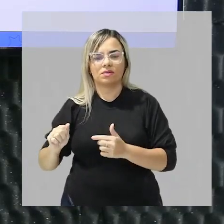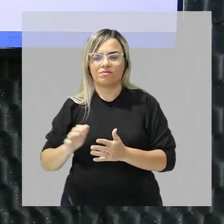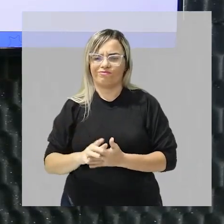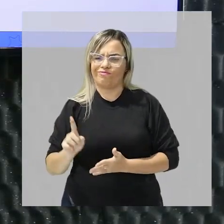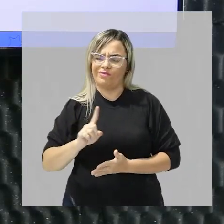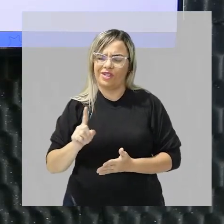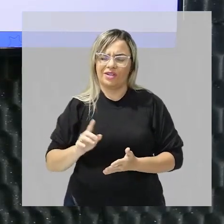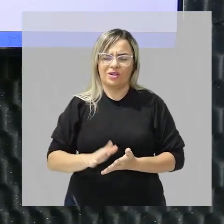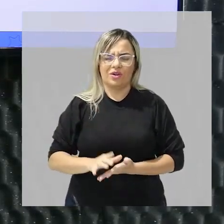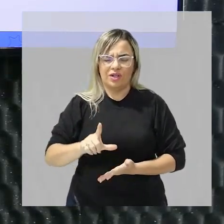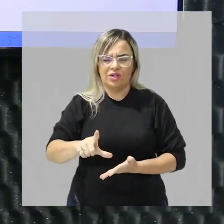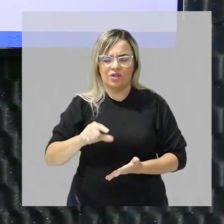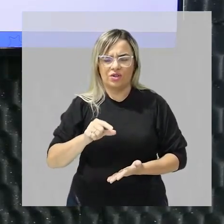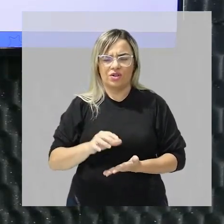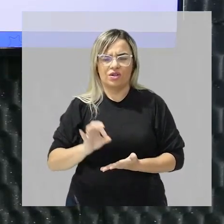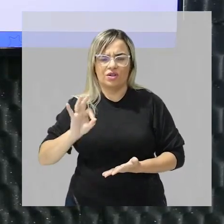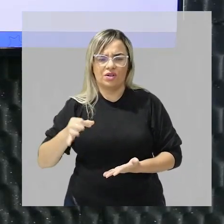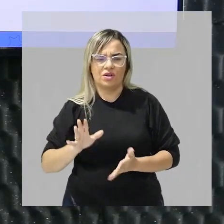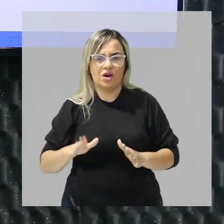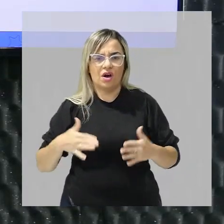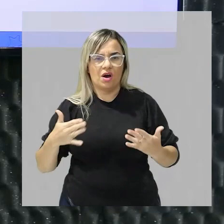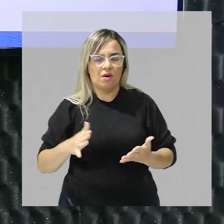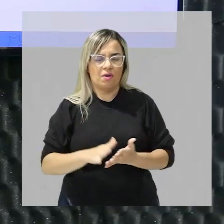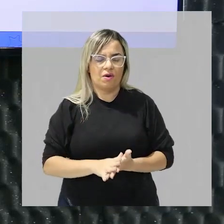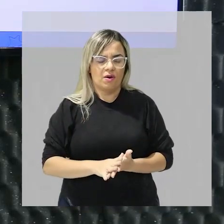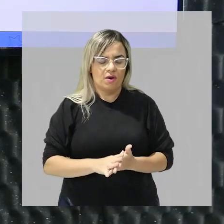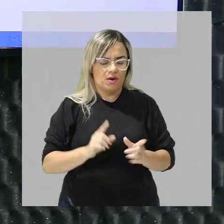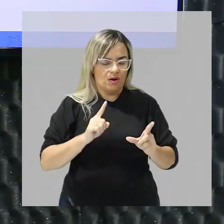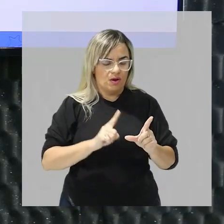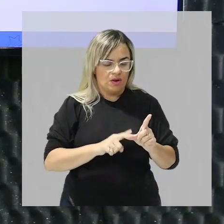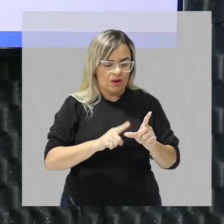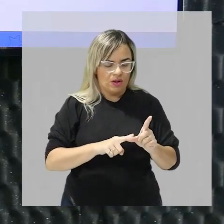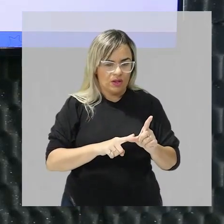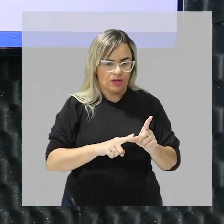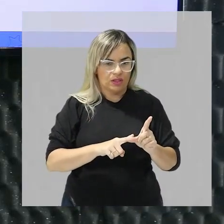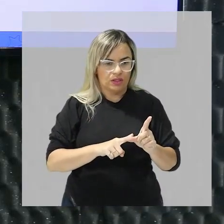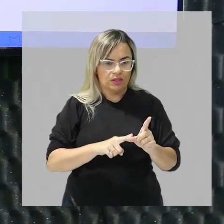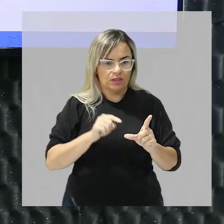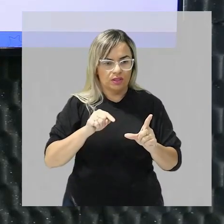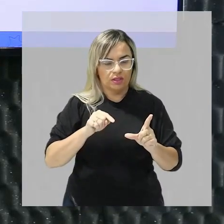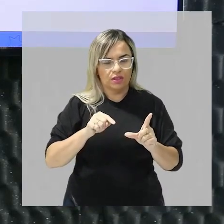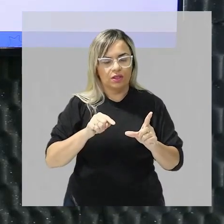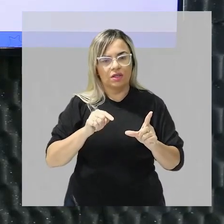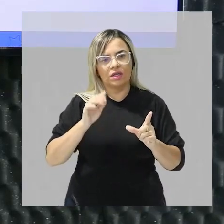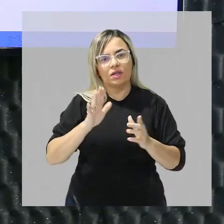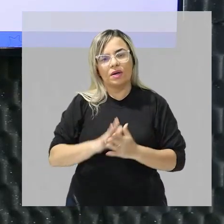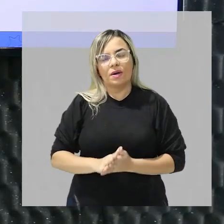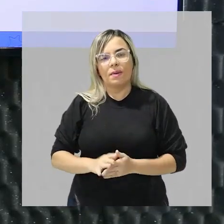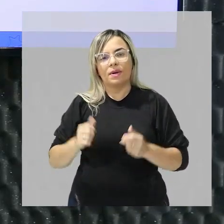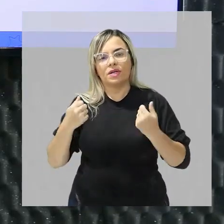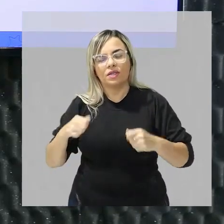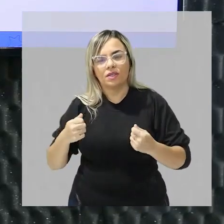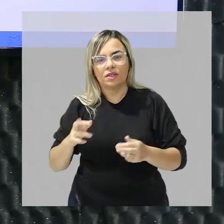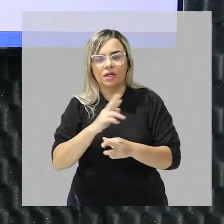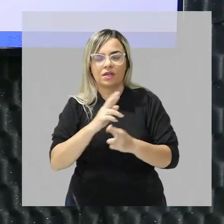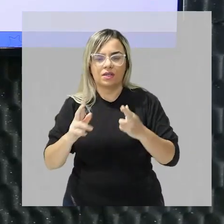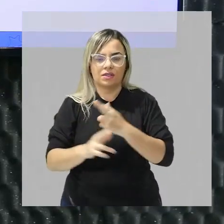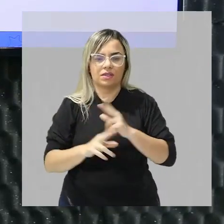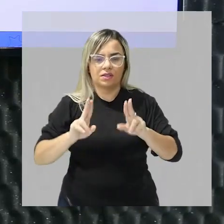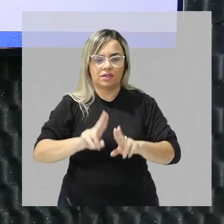que foi perguntado. O que foi perguntado está relacionado à questão étnica. Não esquece desse detalhe. Letra